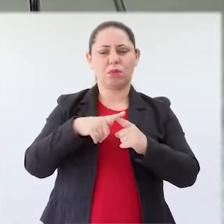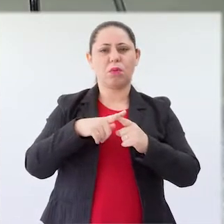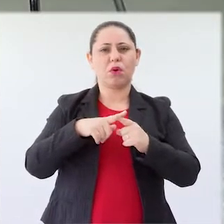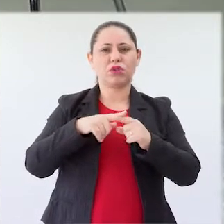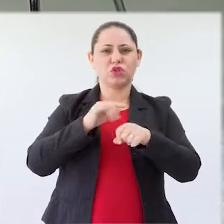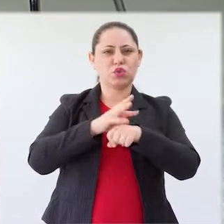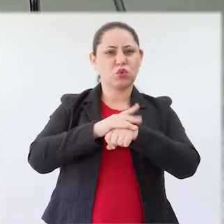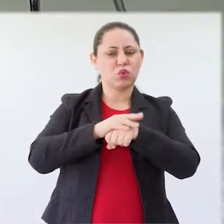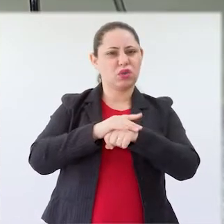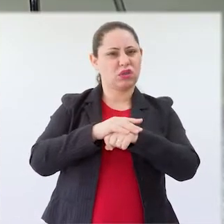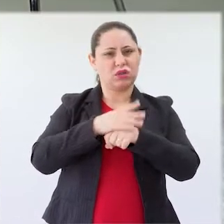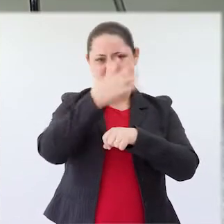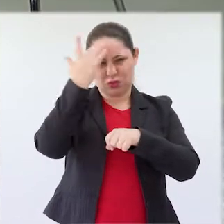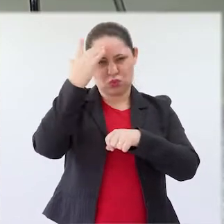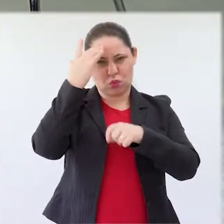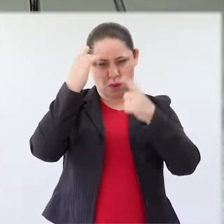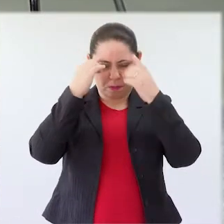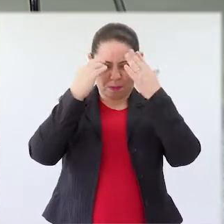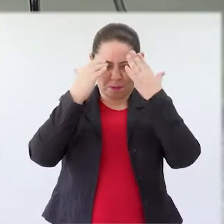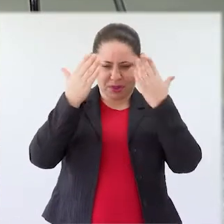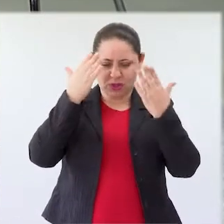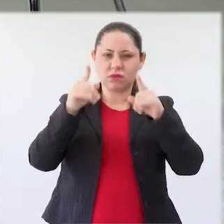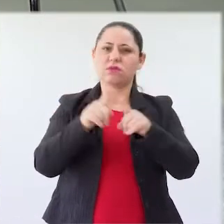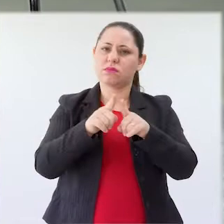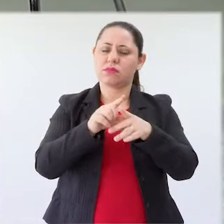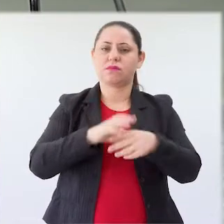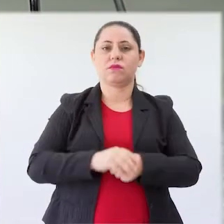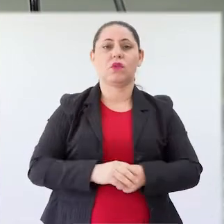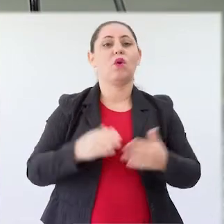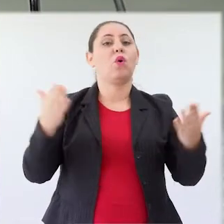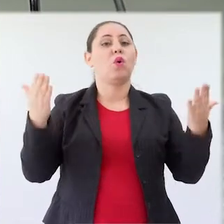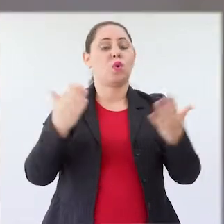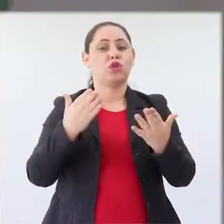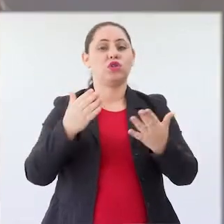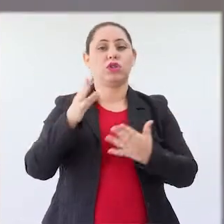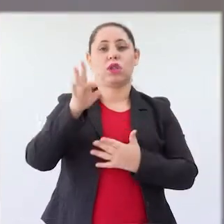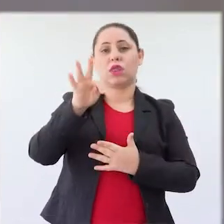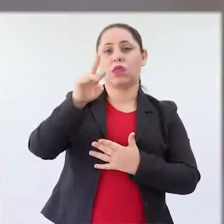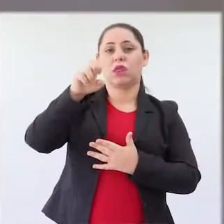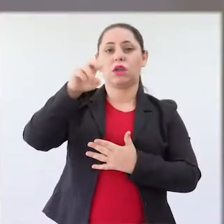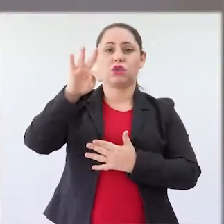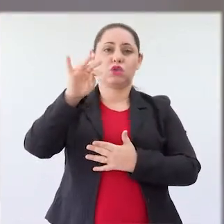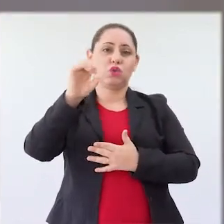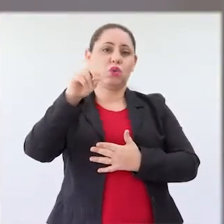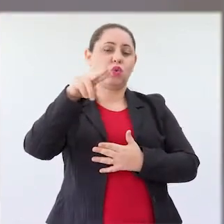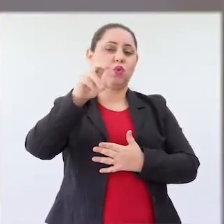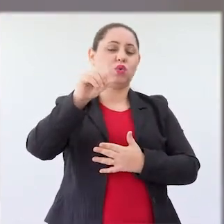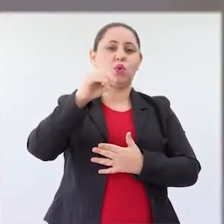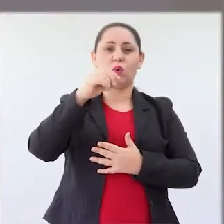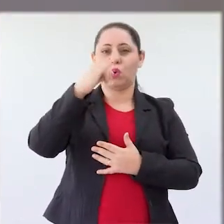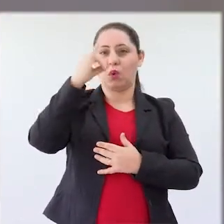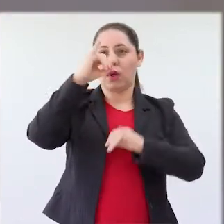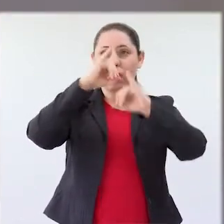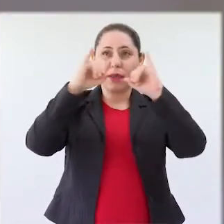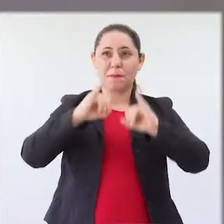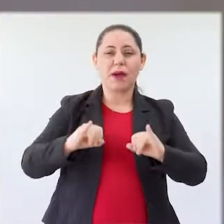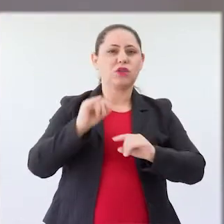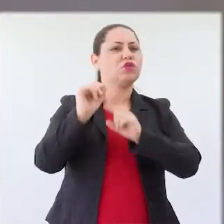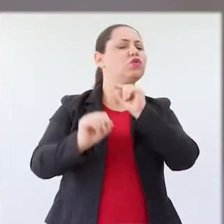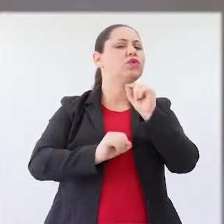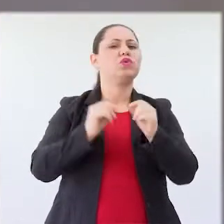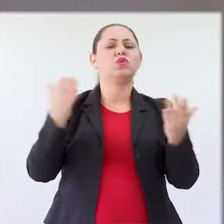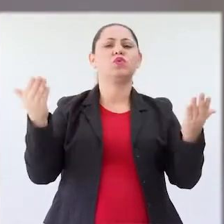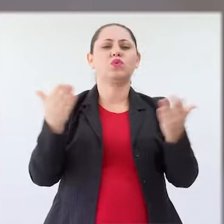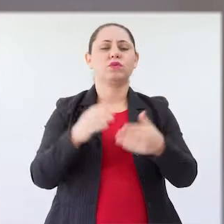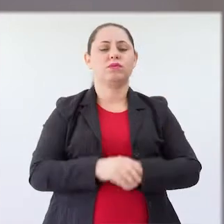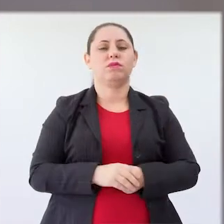acredito que cada dia mais está tendo transtornos de imagem. Justamente a questão assim,